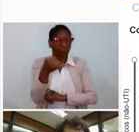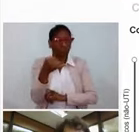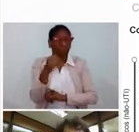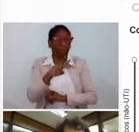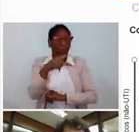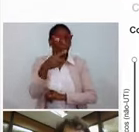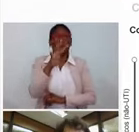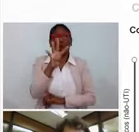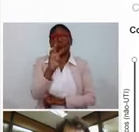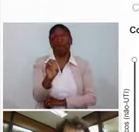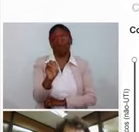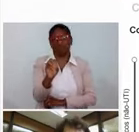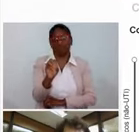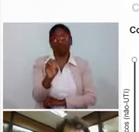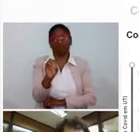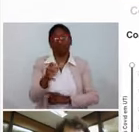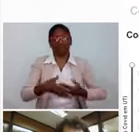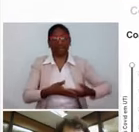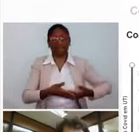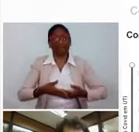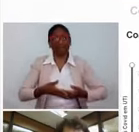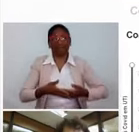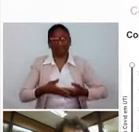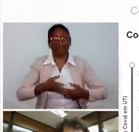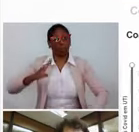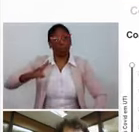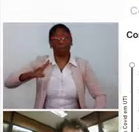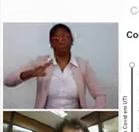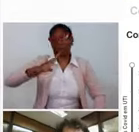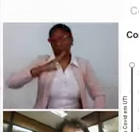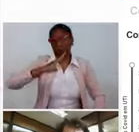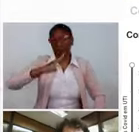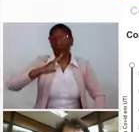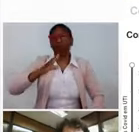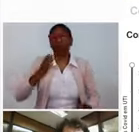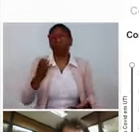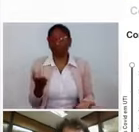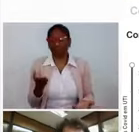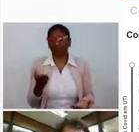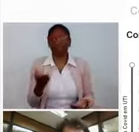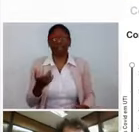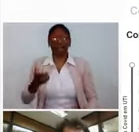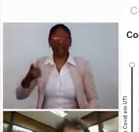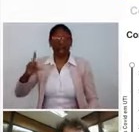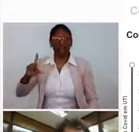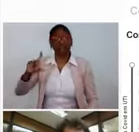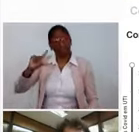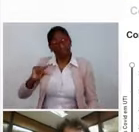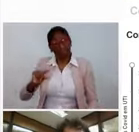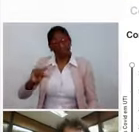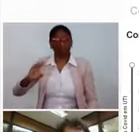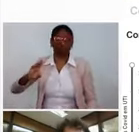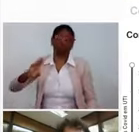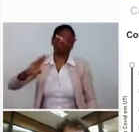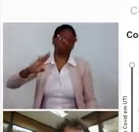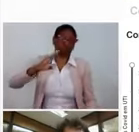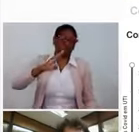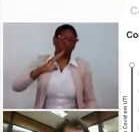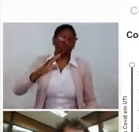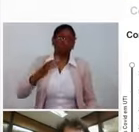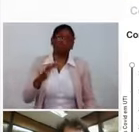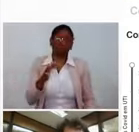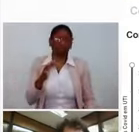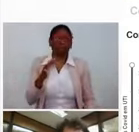né, internados em pediatria no estado, em leito clínico, e aqui em UTI a evolução é um pouco menor, mas também ocorre, saindo de cerca de